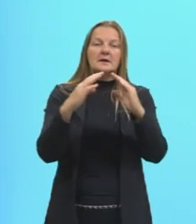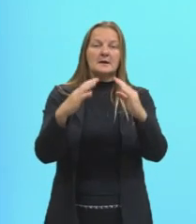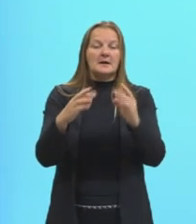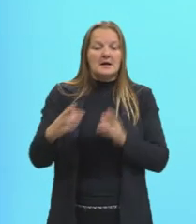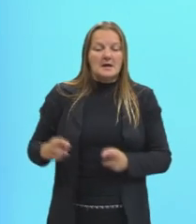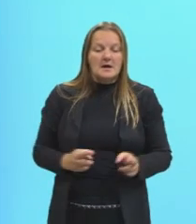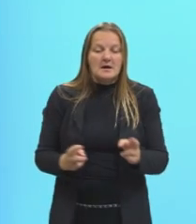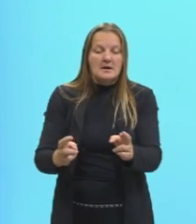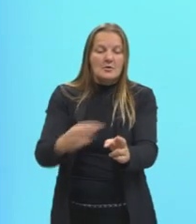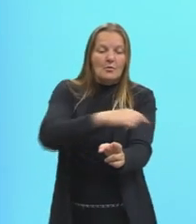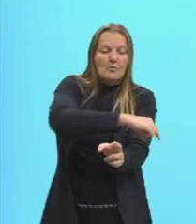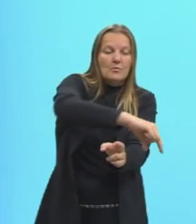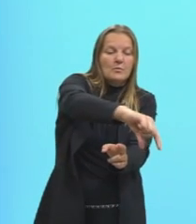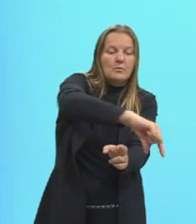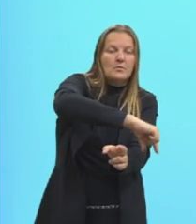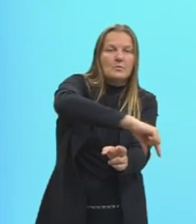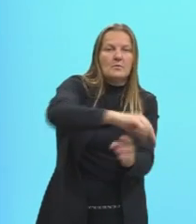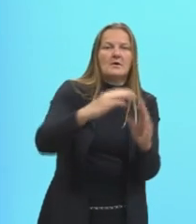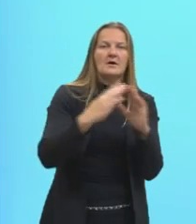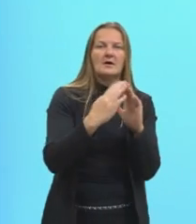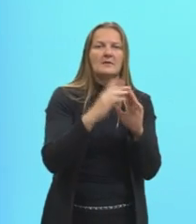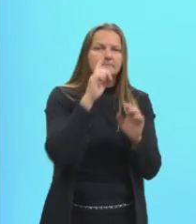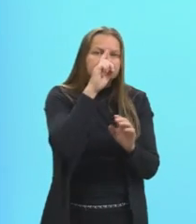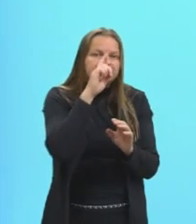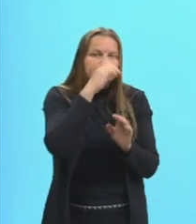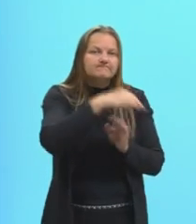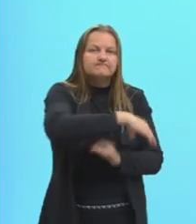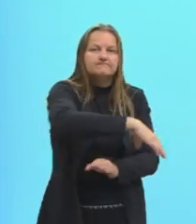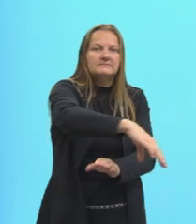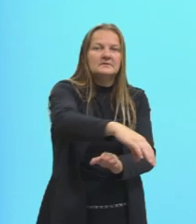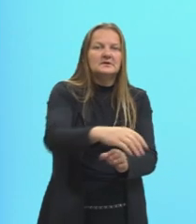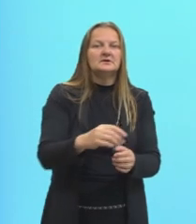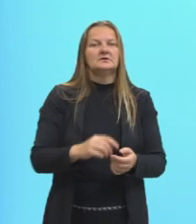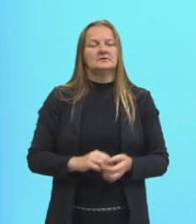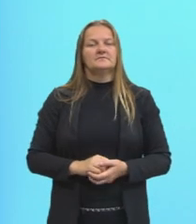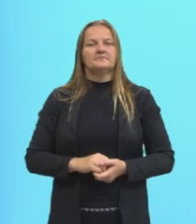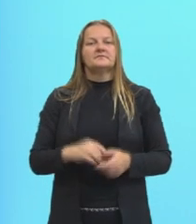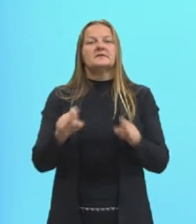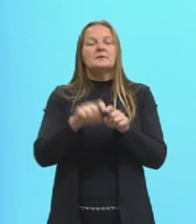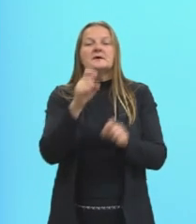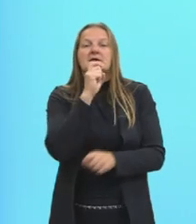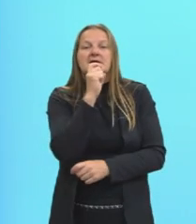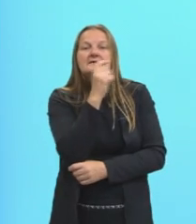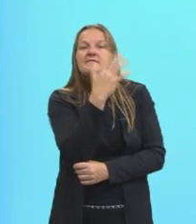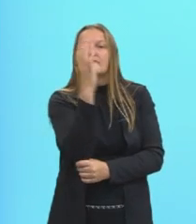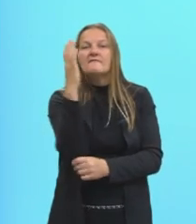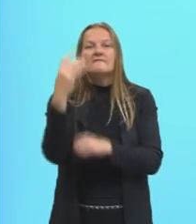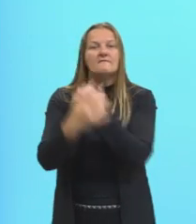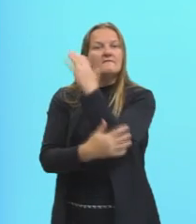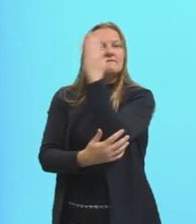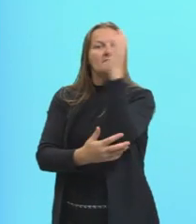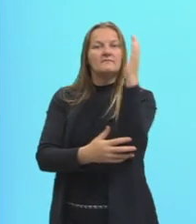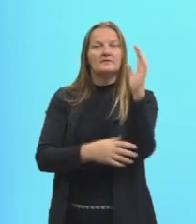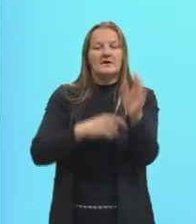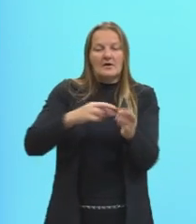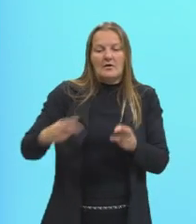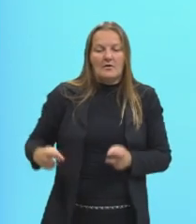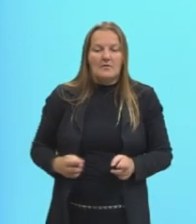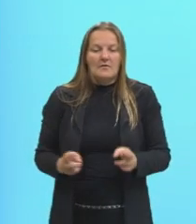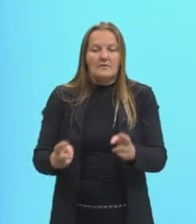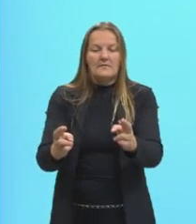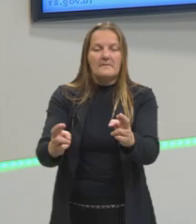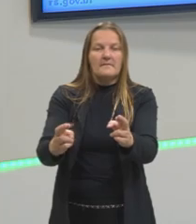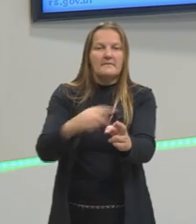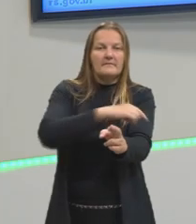essas pessoas aí dessas regiões tá e criação então de reserva Florestal na margem do rio se quer dizer nós temos a